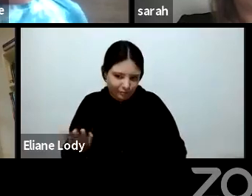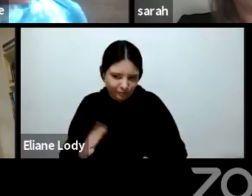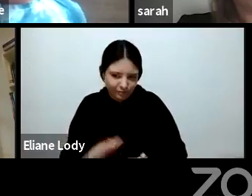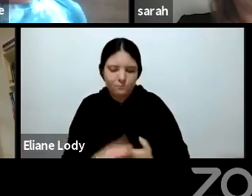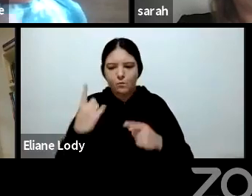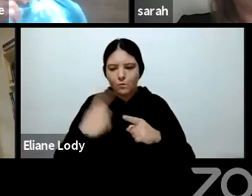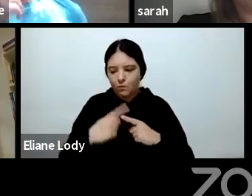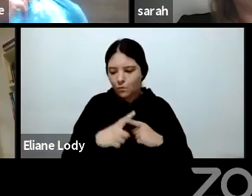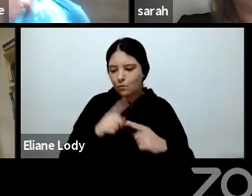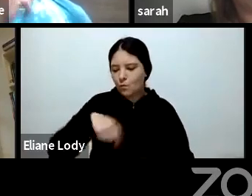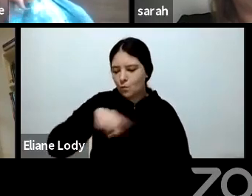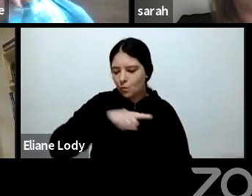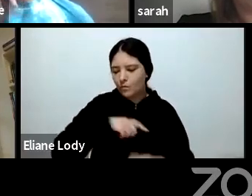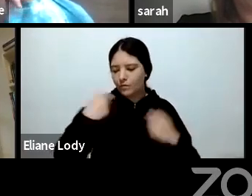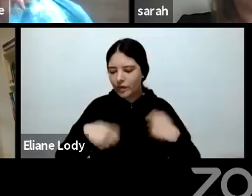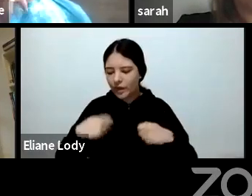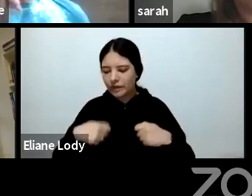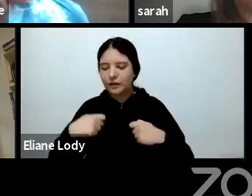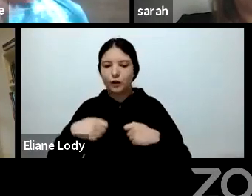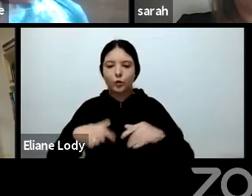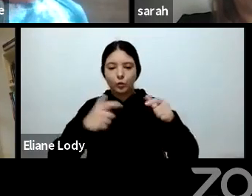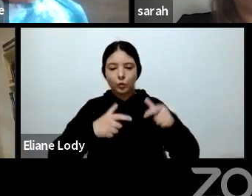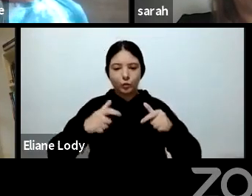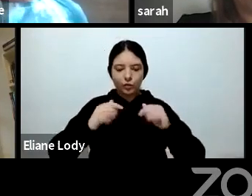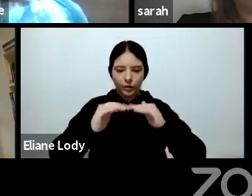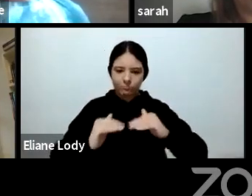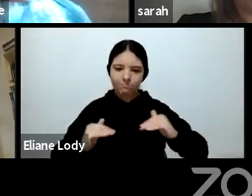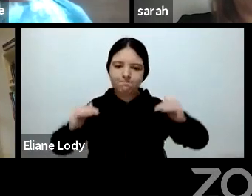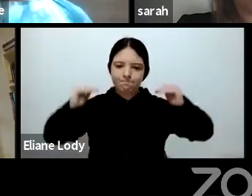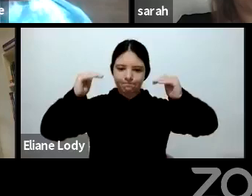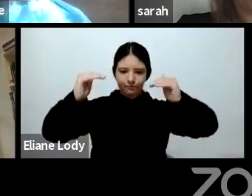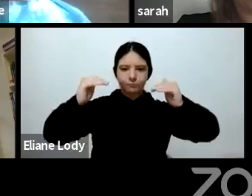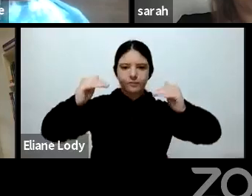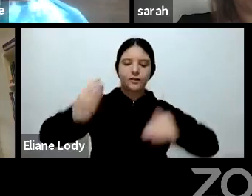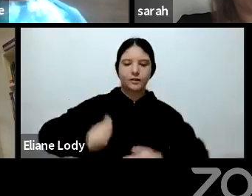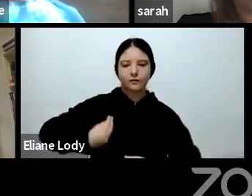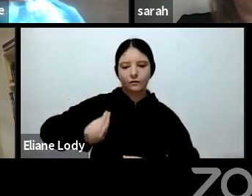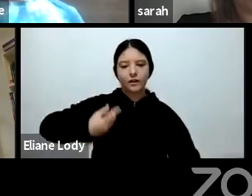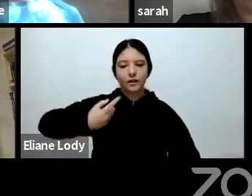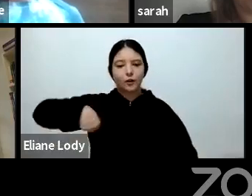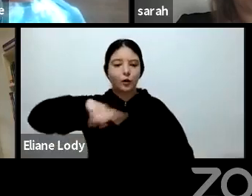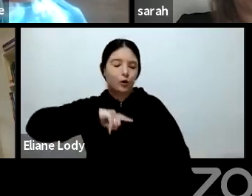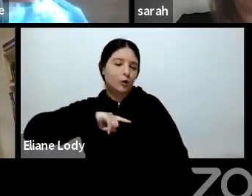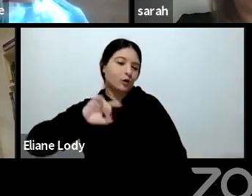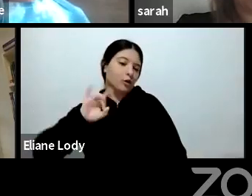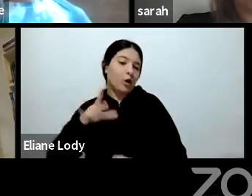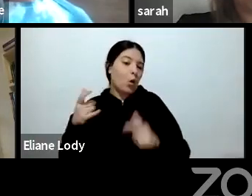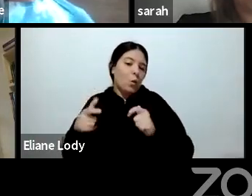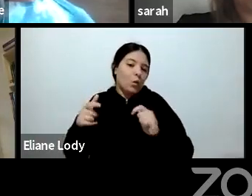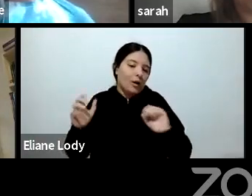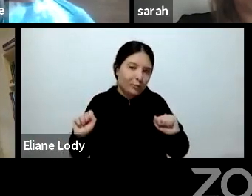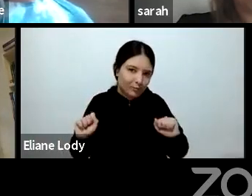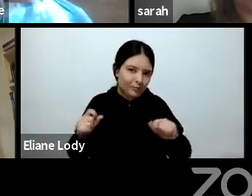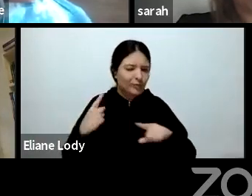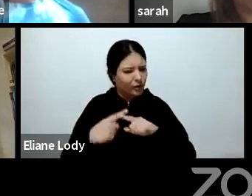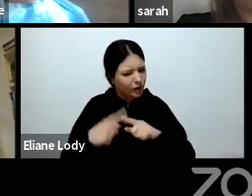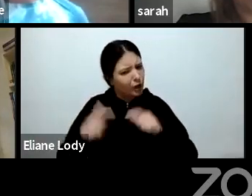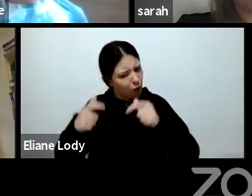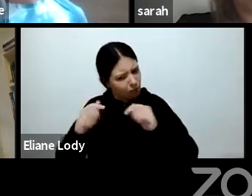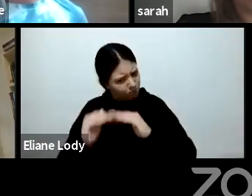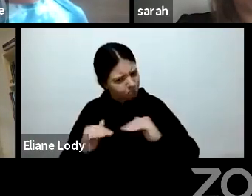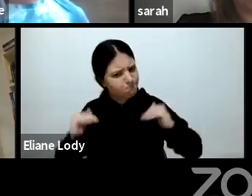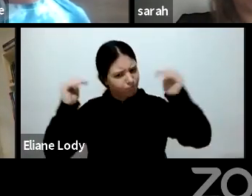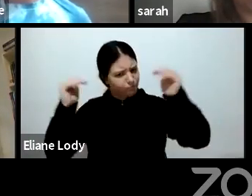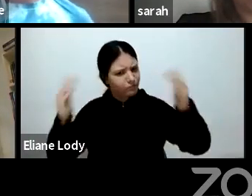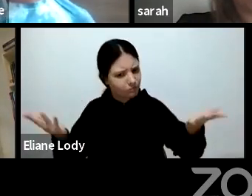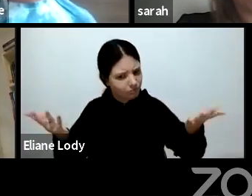ultrapassar muitas vezes esse lugar restrito da nossa existência como apenas local, né? Ela é translocal, até porque também as